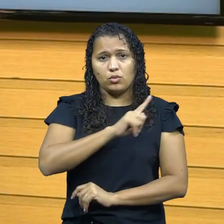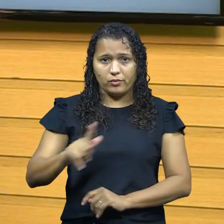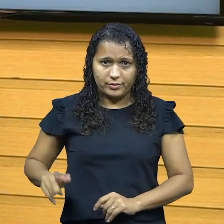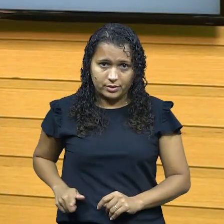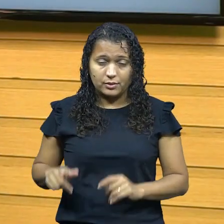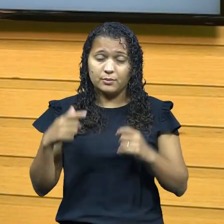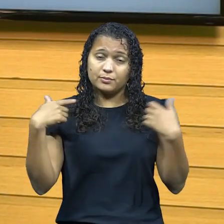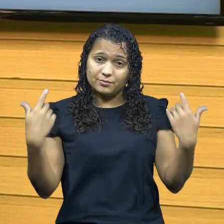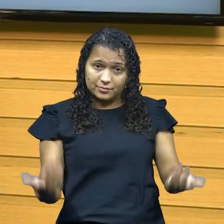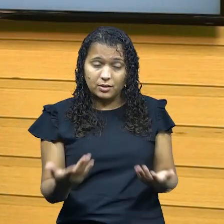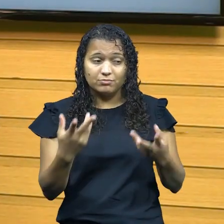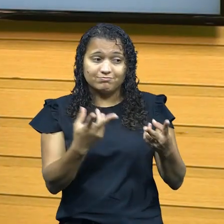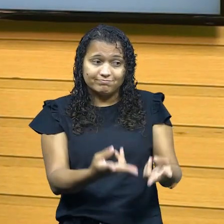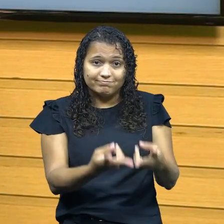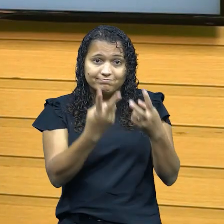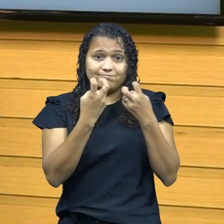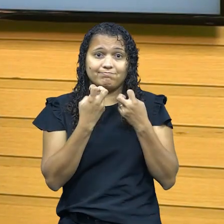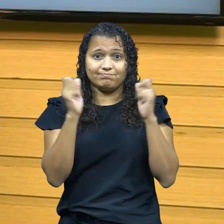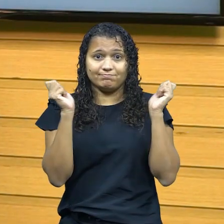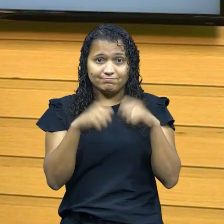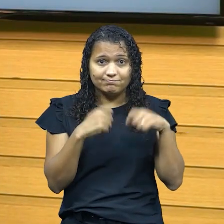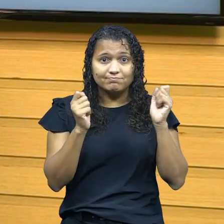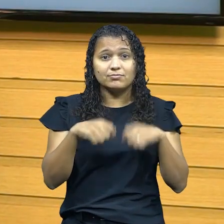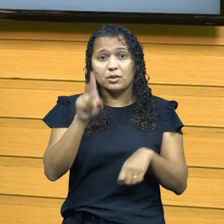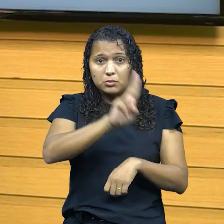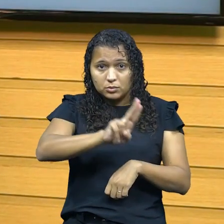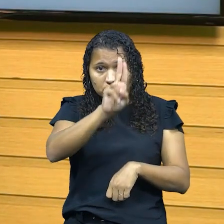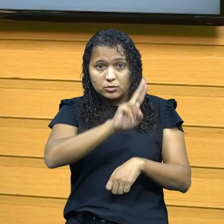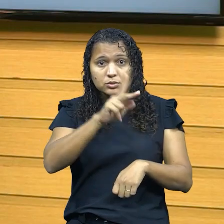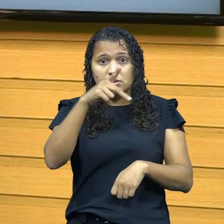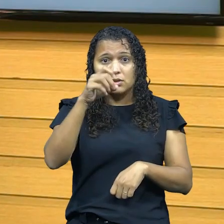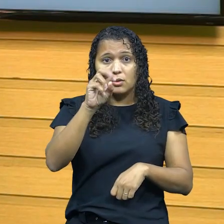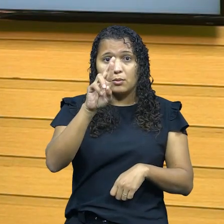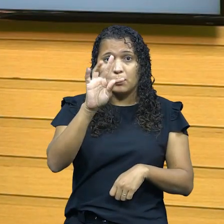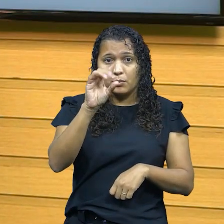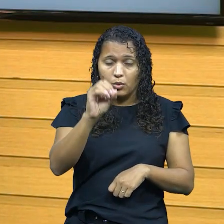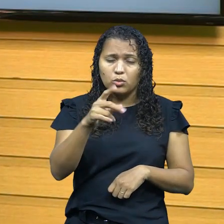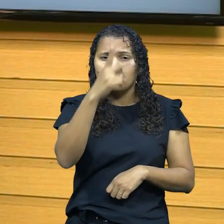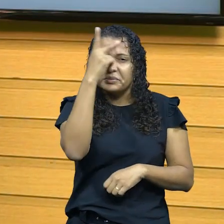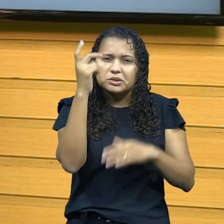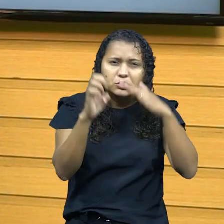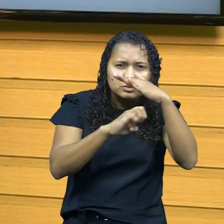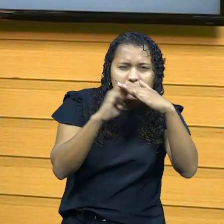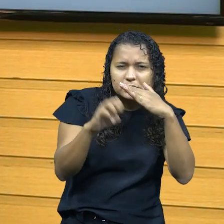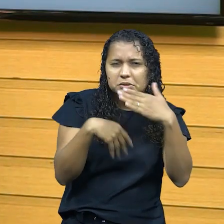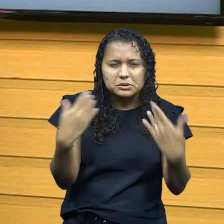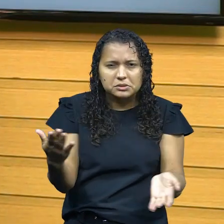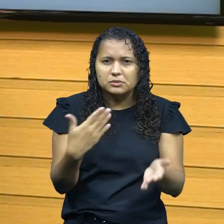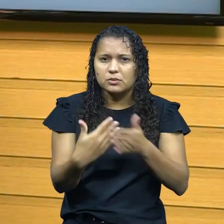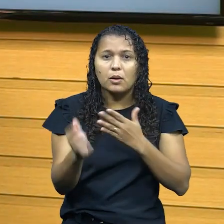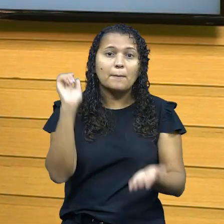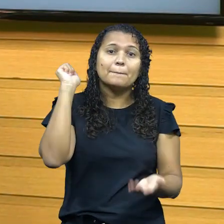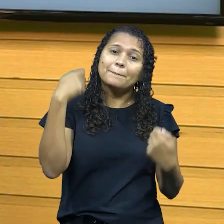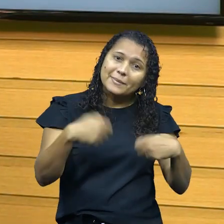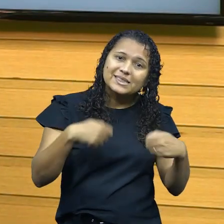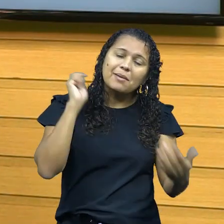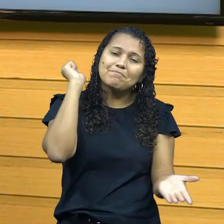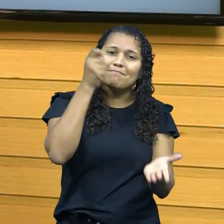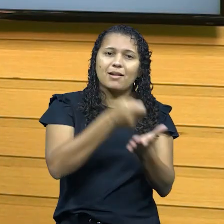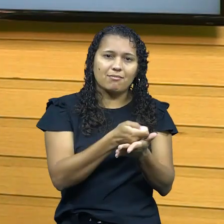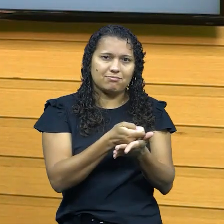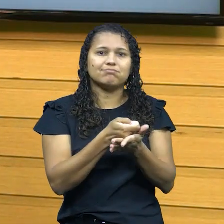E aí, para que seja explorada a atividade, uma pessoa, uma empresa, ela vai e paga uma